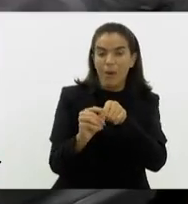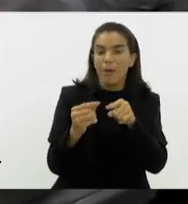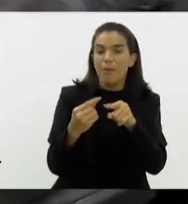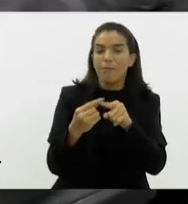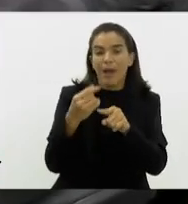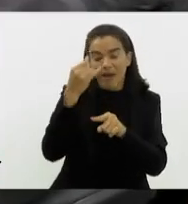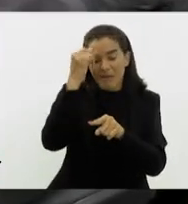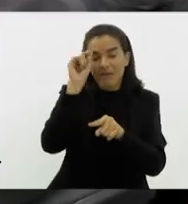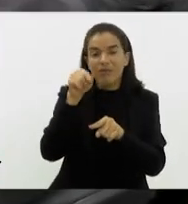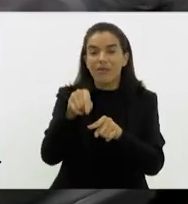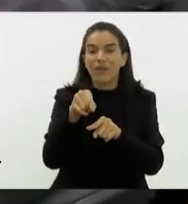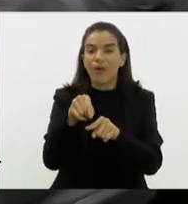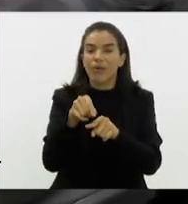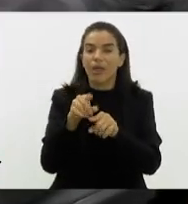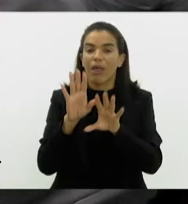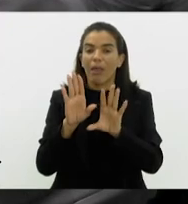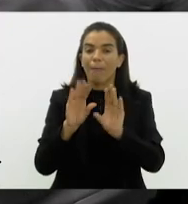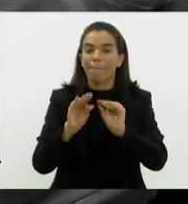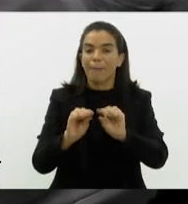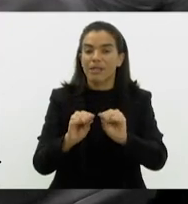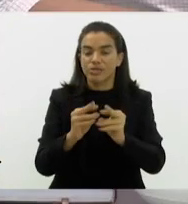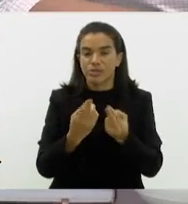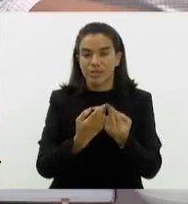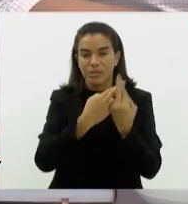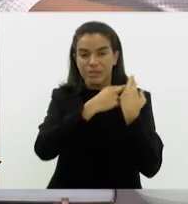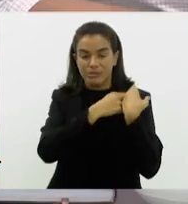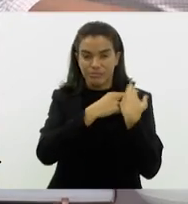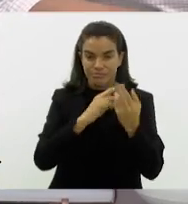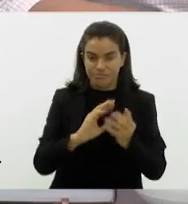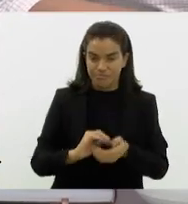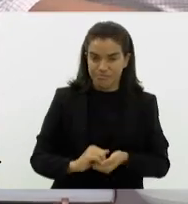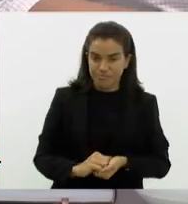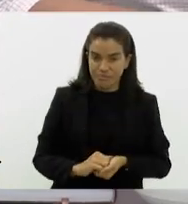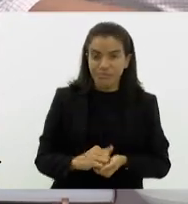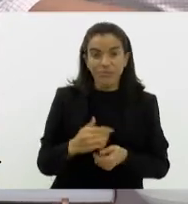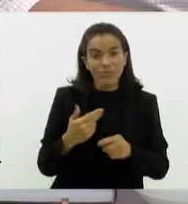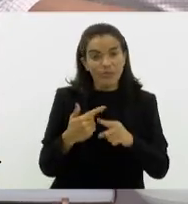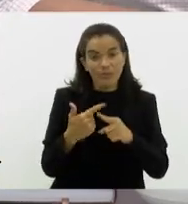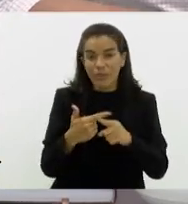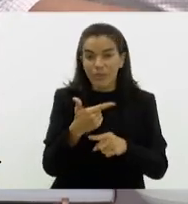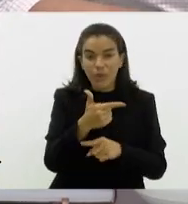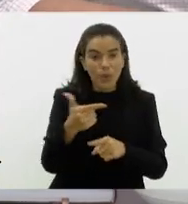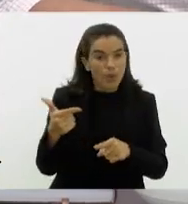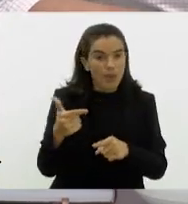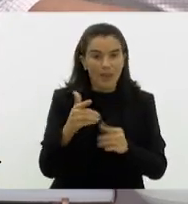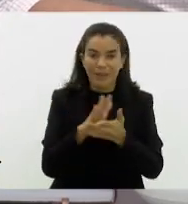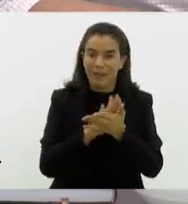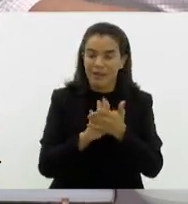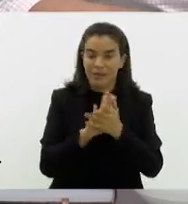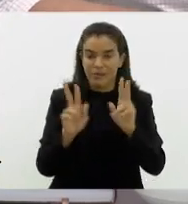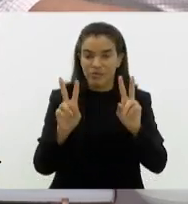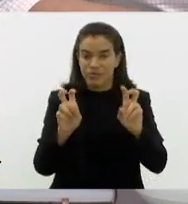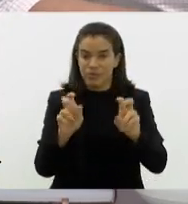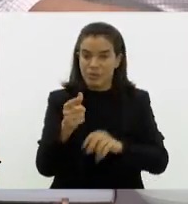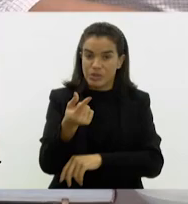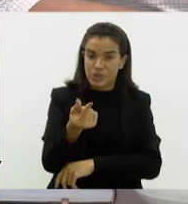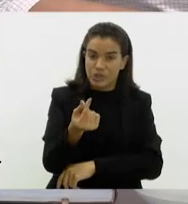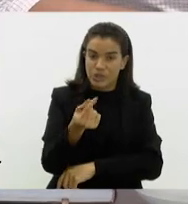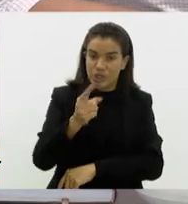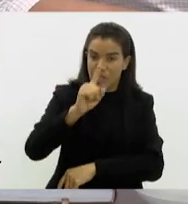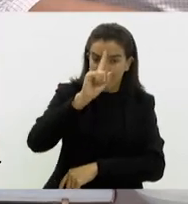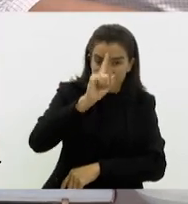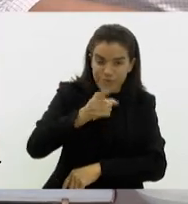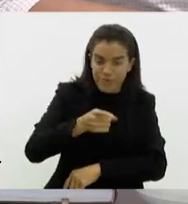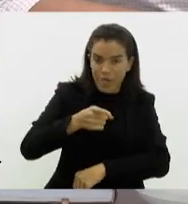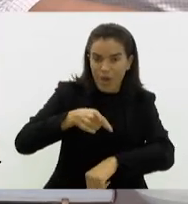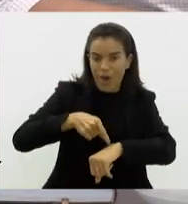Então, aí eu acho que o parecer de Vossa Excelência está perfeito, porque não tem, inclusive, implicação financeira imediata e objetiva.